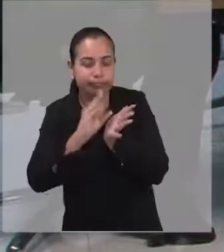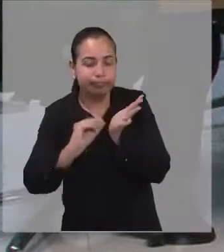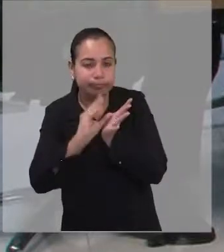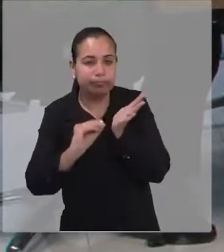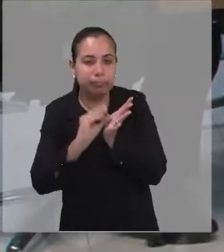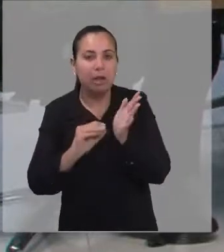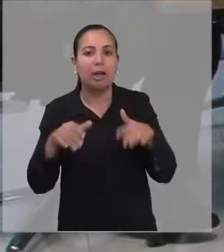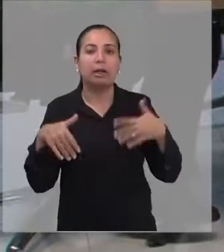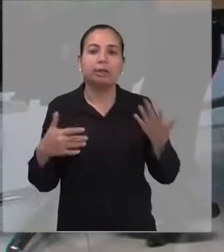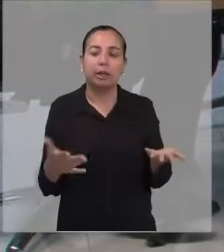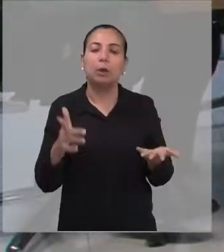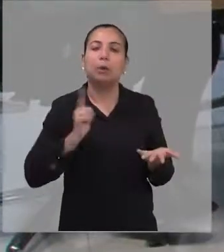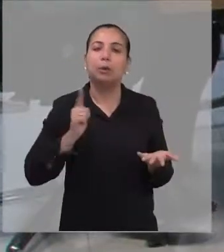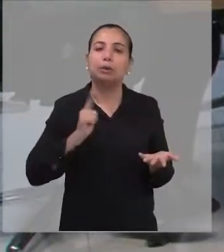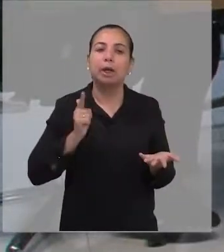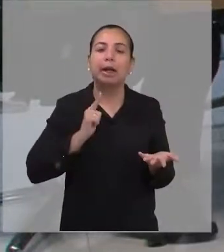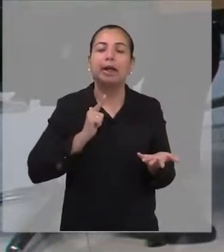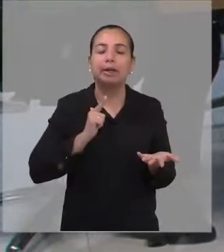Greenwald, isso.